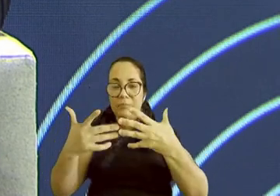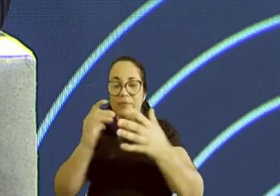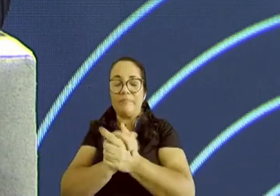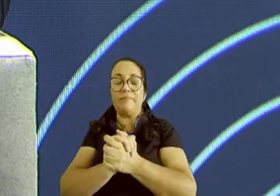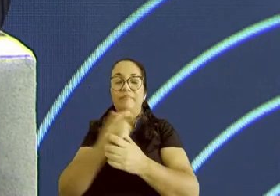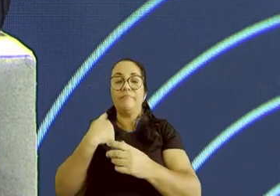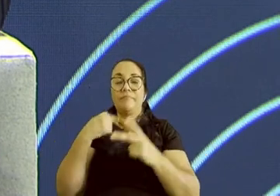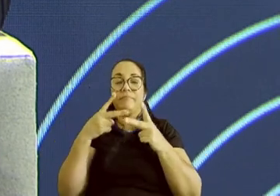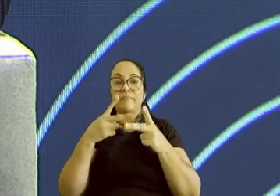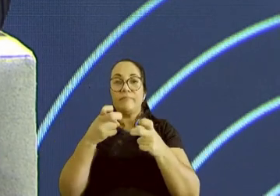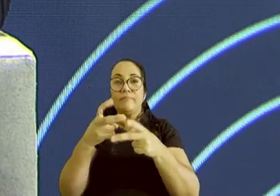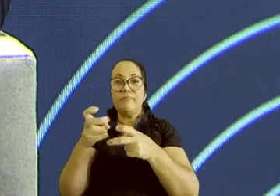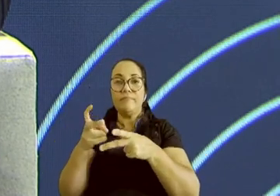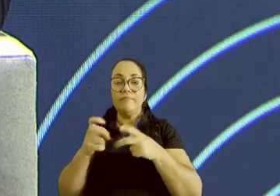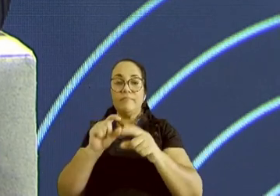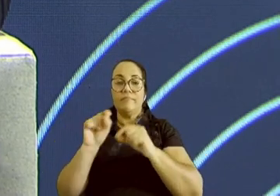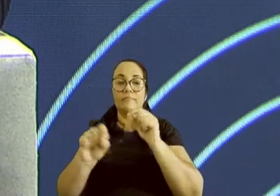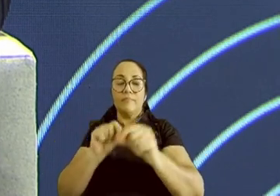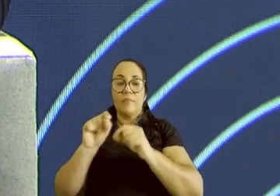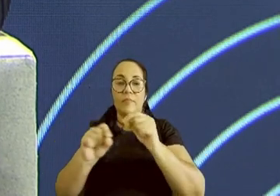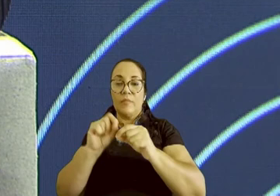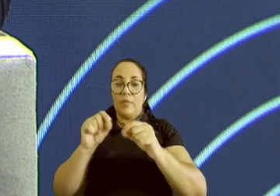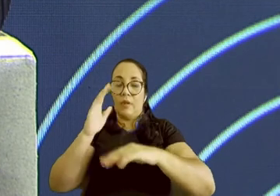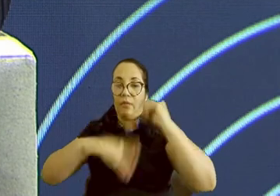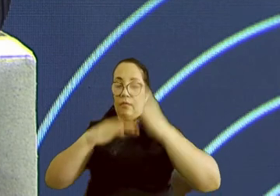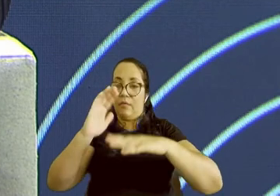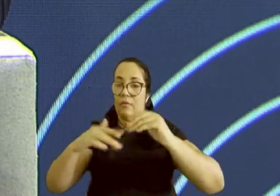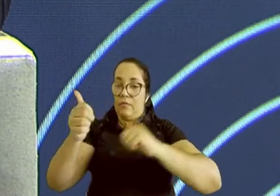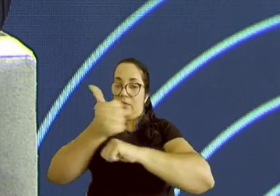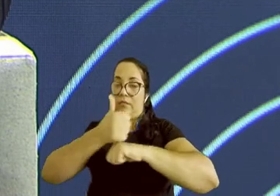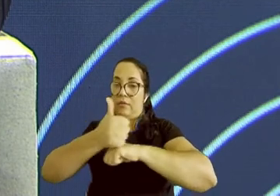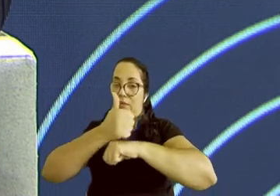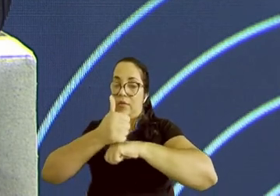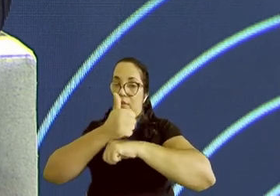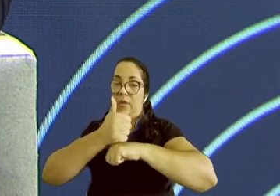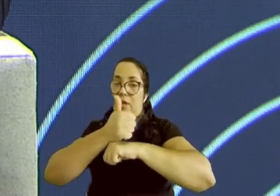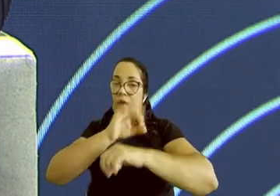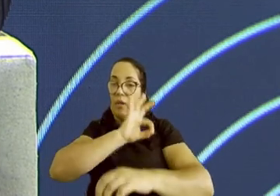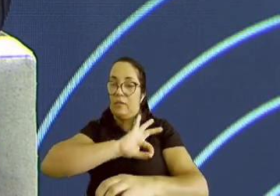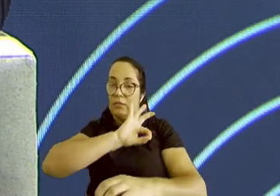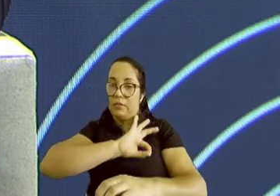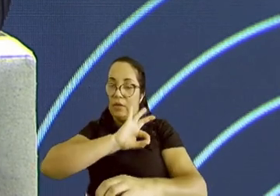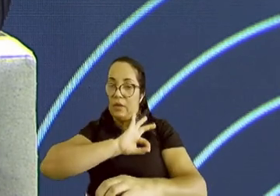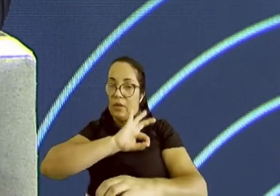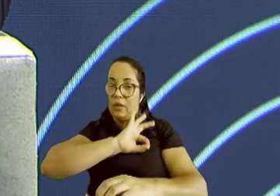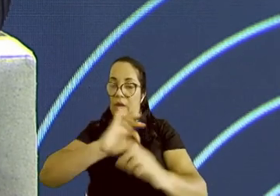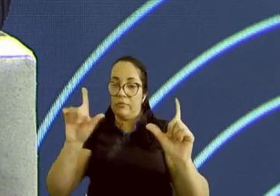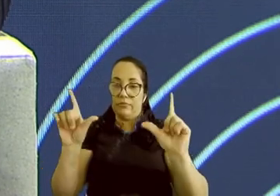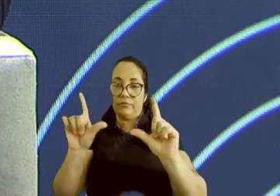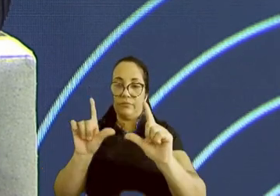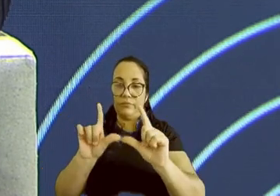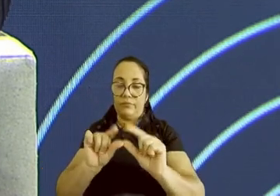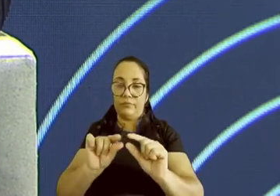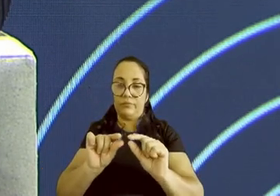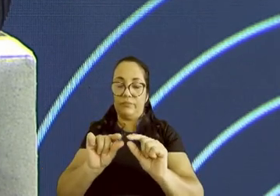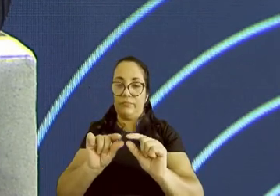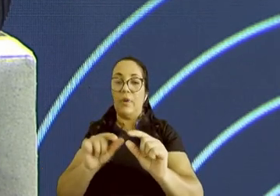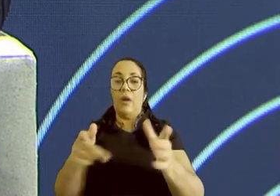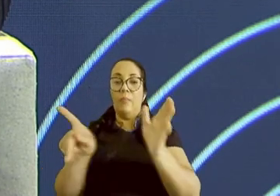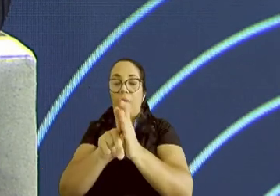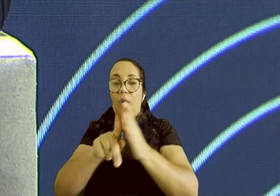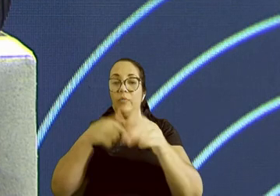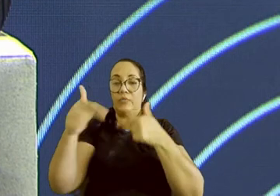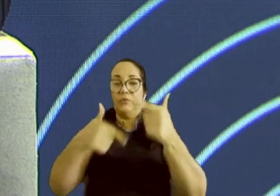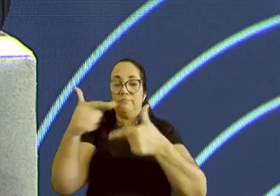os valuation obviamente ele se comprimiram muito né É principalmente os valores são os mais leite esteja Eu acho que eu ainda o